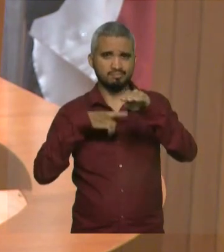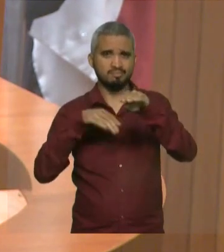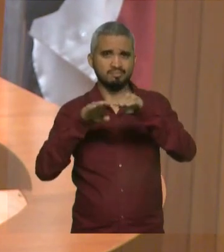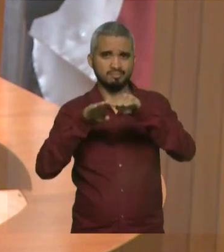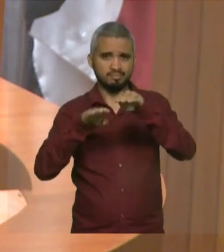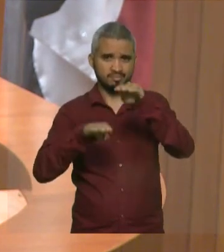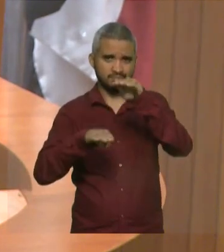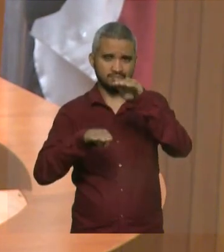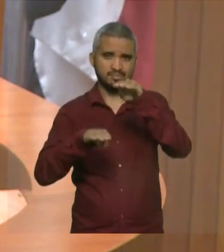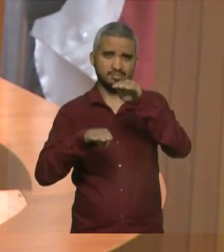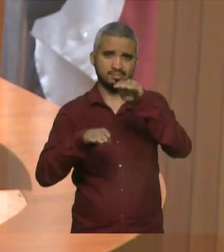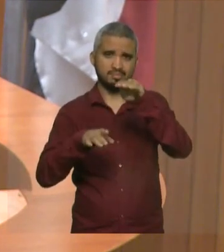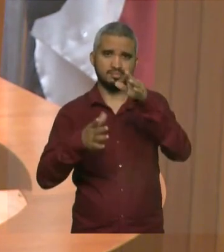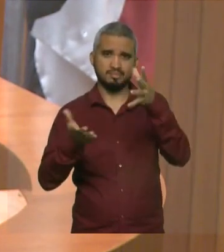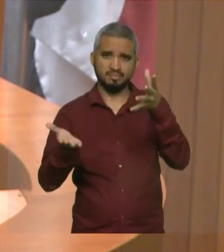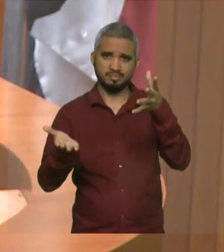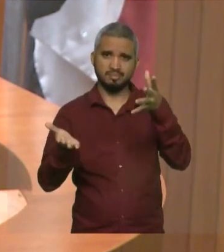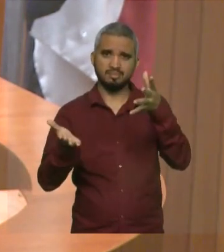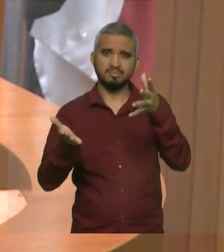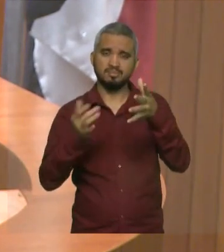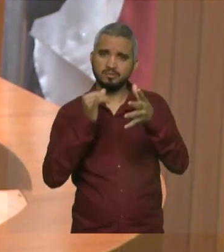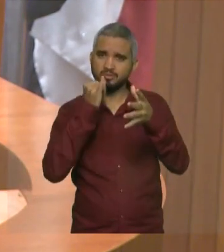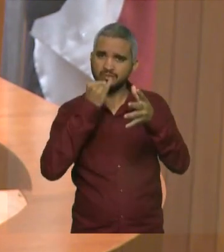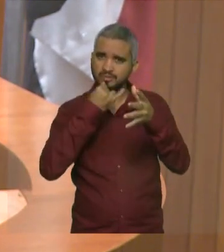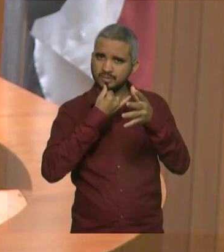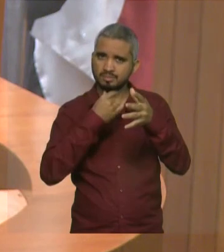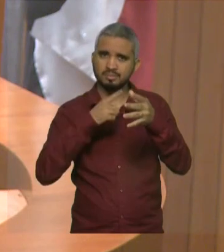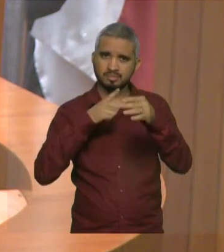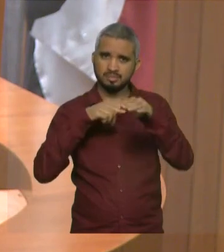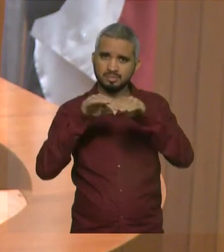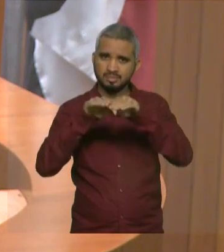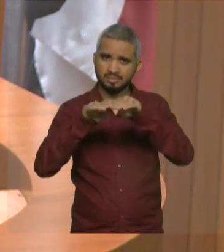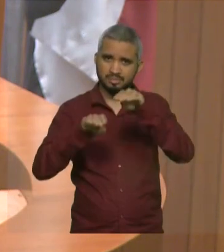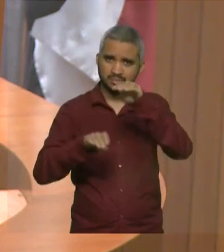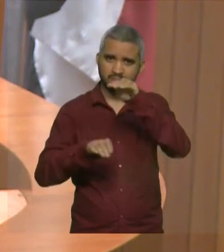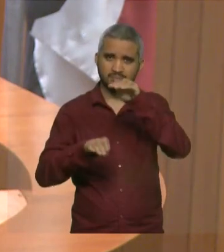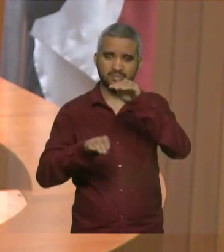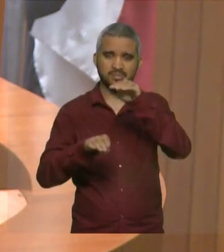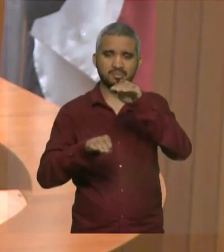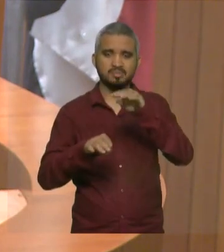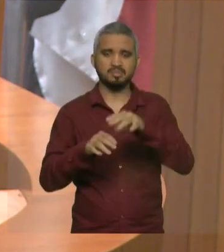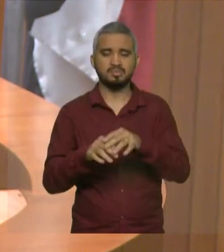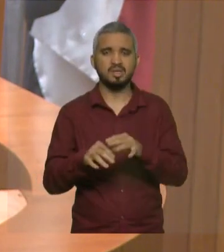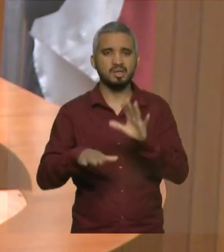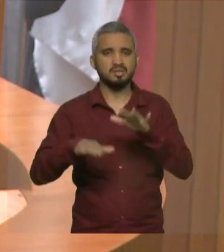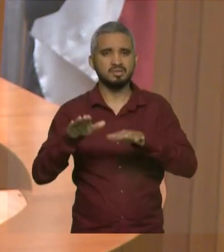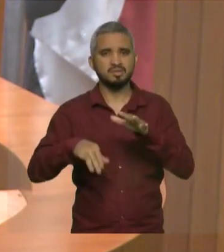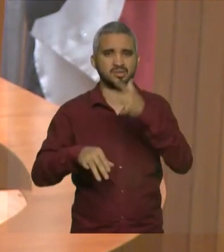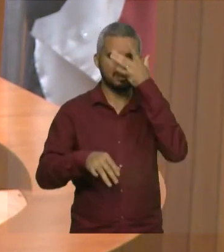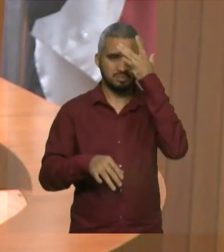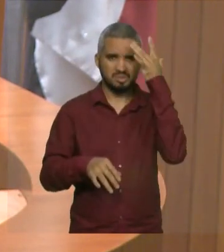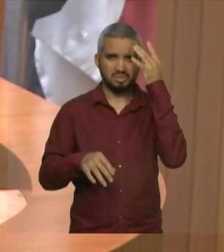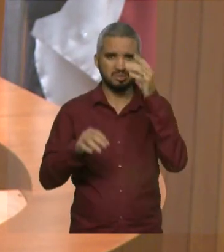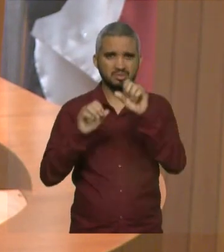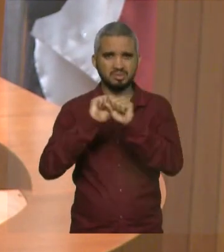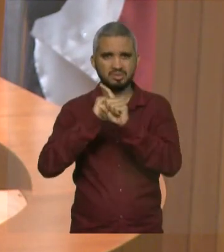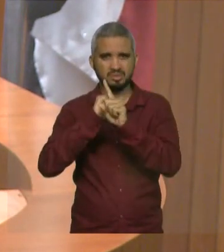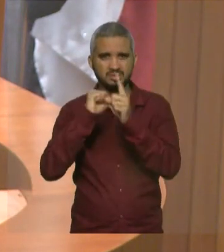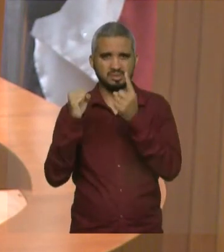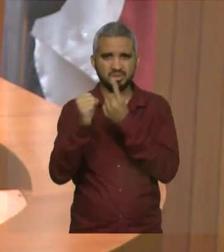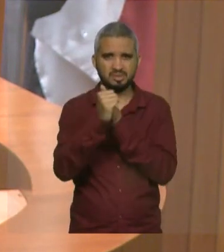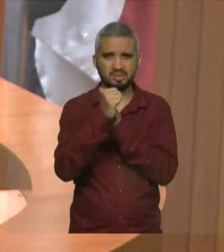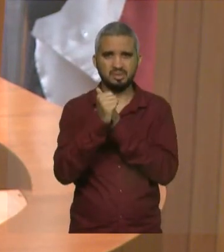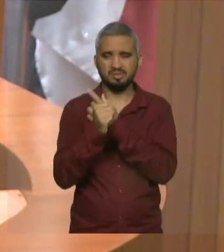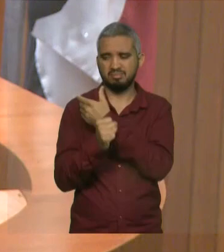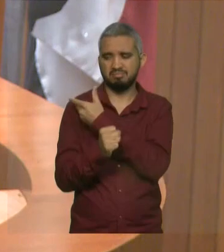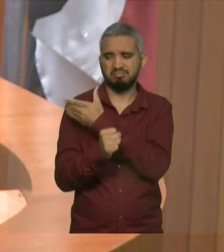todos. Então, a essa exclusão que eu me refiro é para a exclusão social, dando assim igualdade